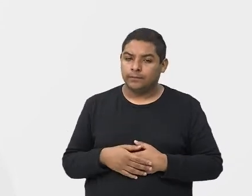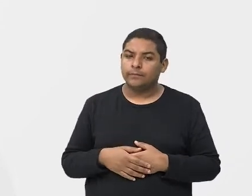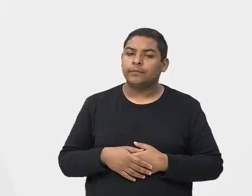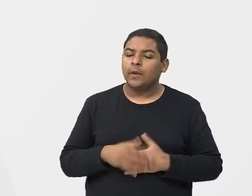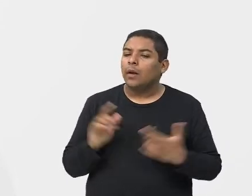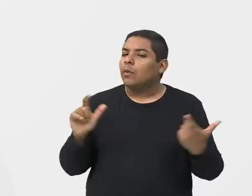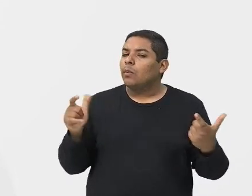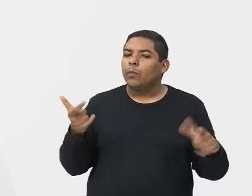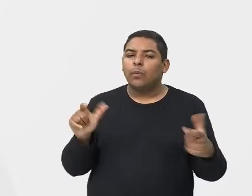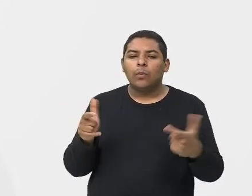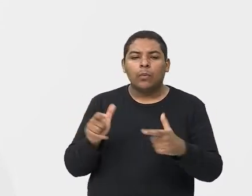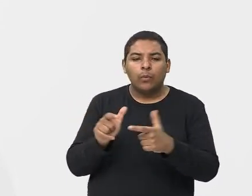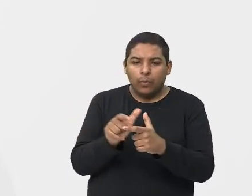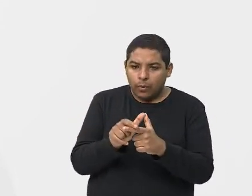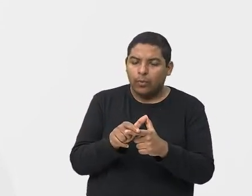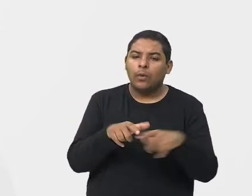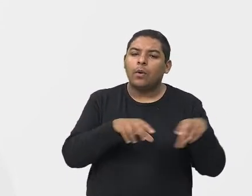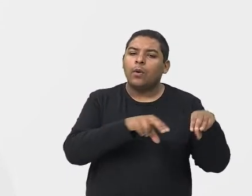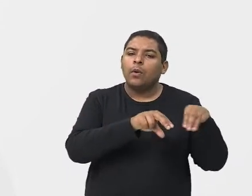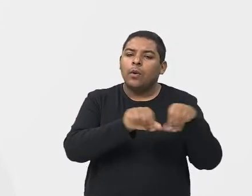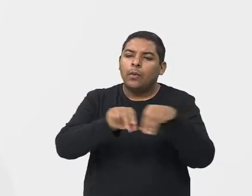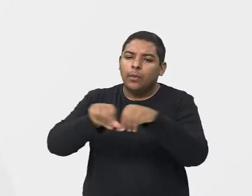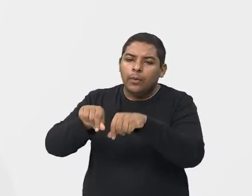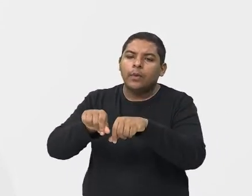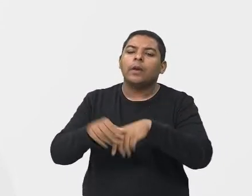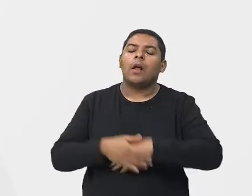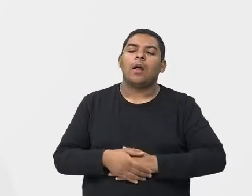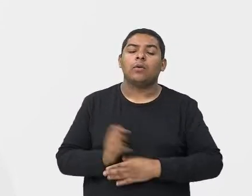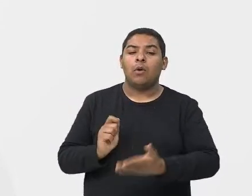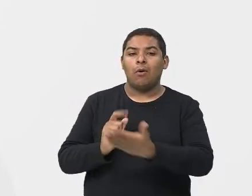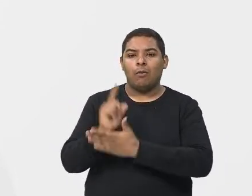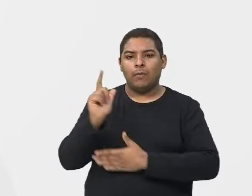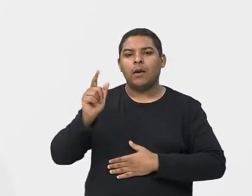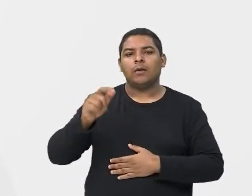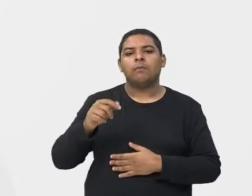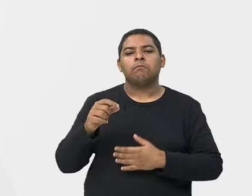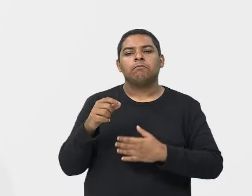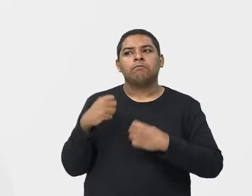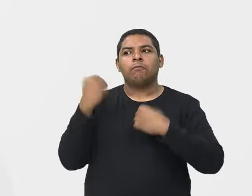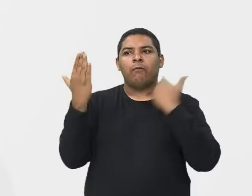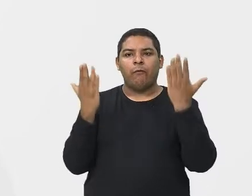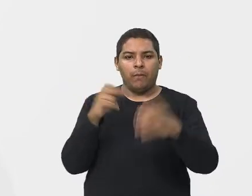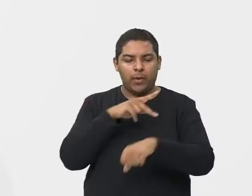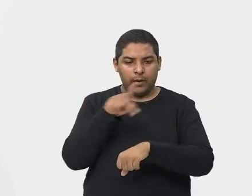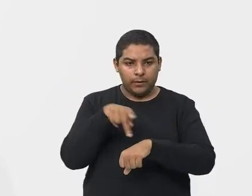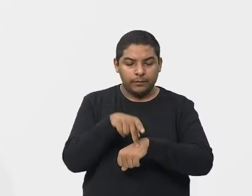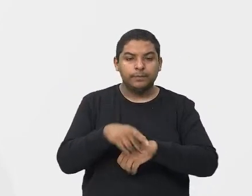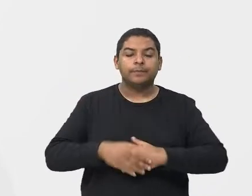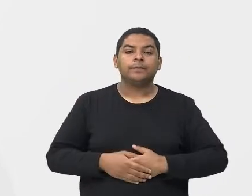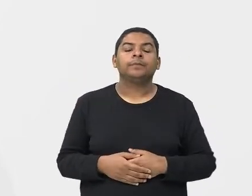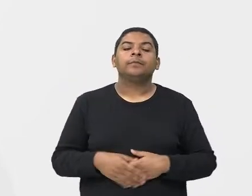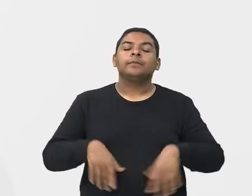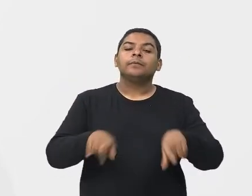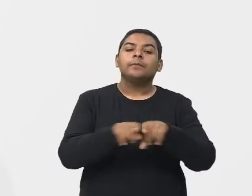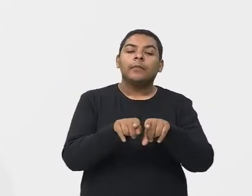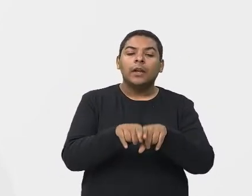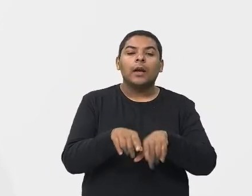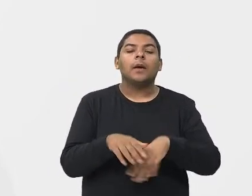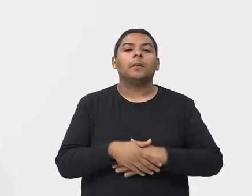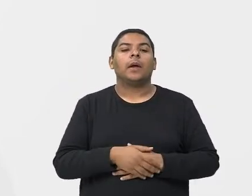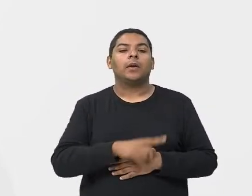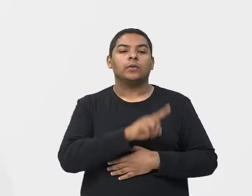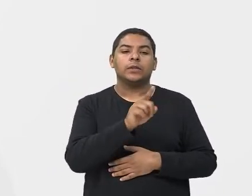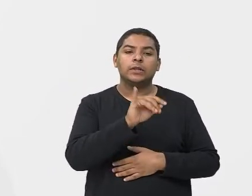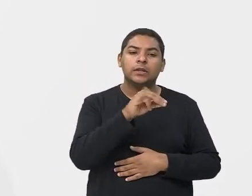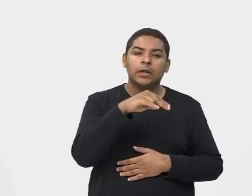que vai existir ali no Japão, então eles acabam comprando bastante. Mas além, né, aí do zinco,